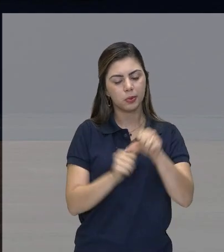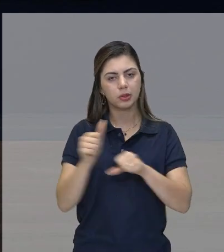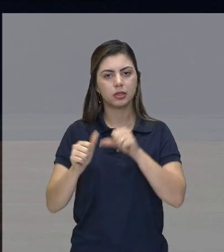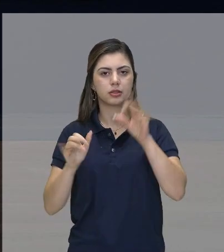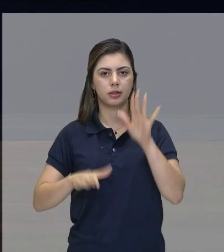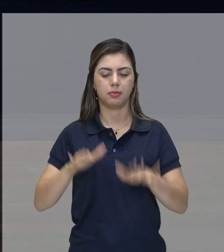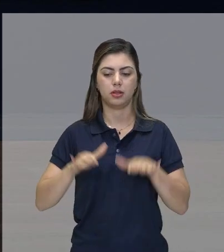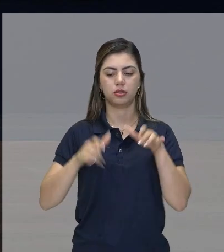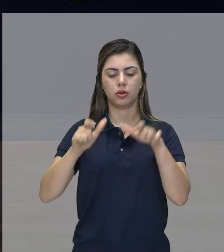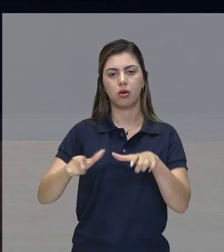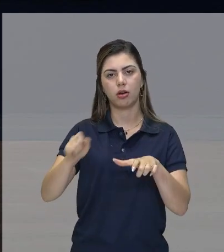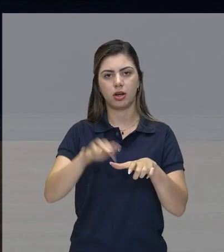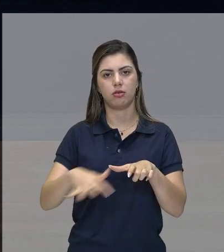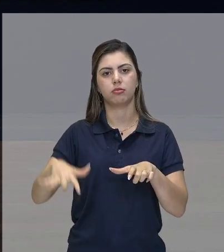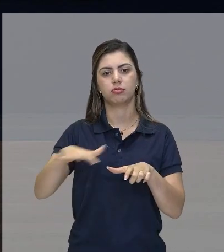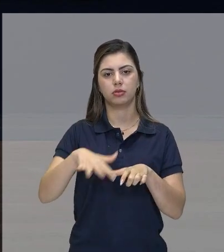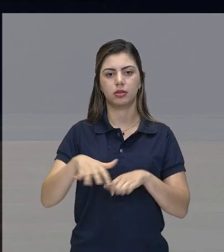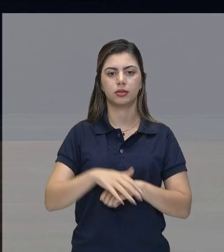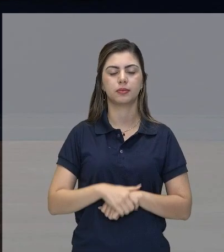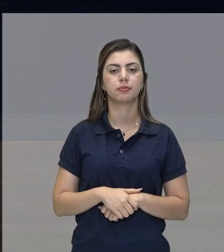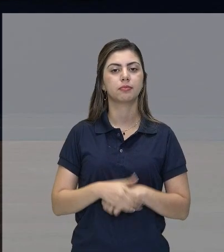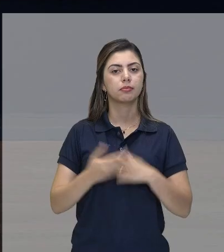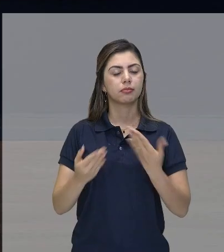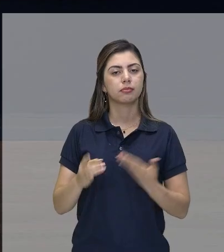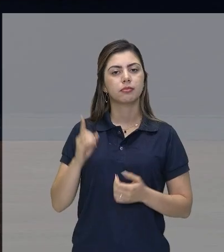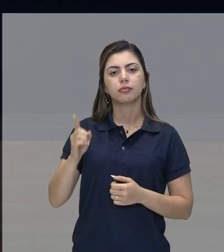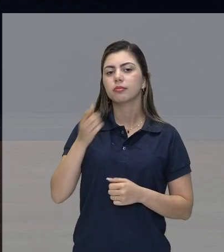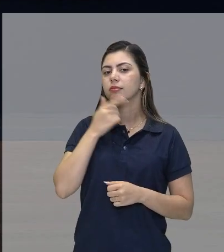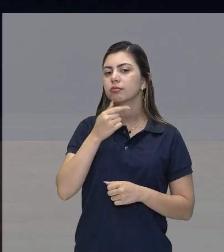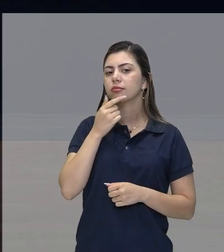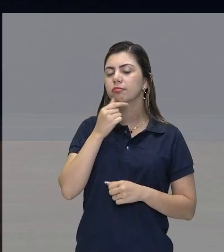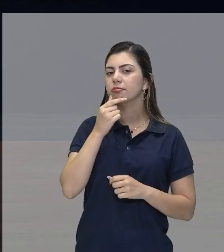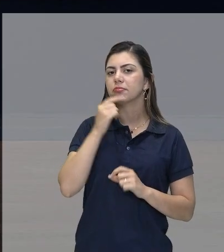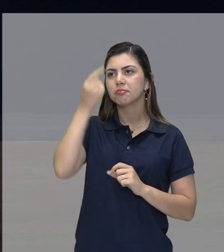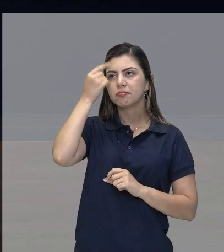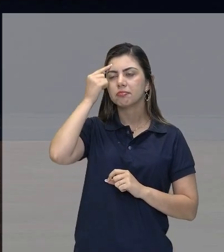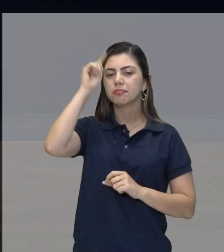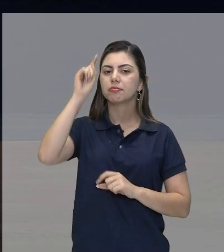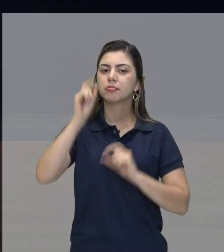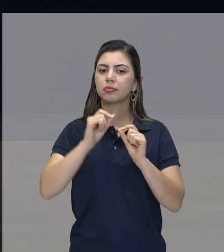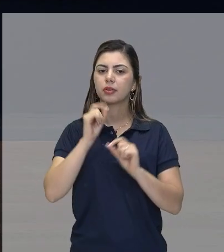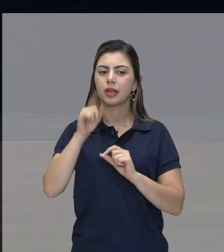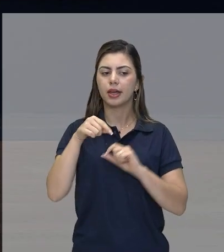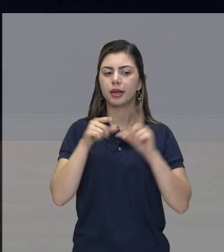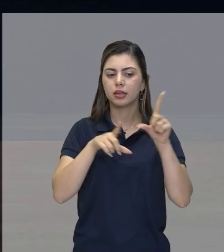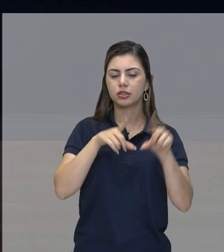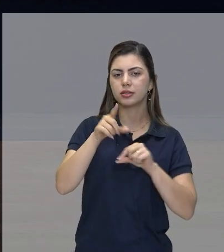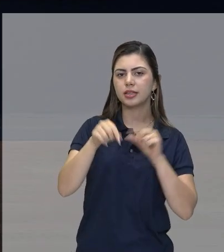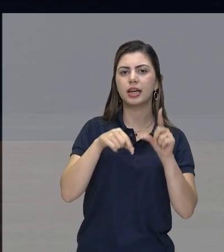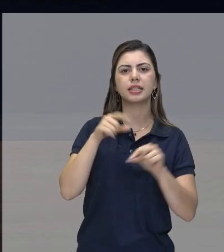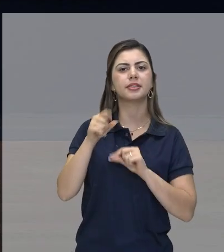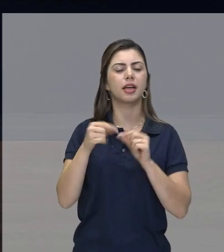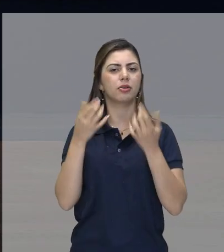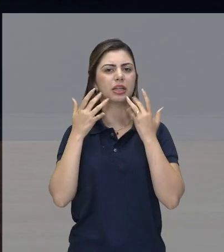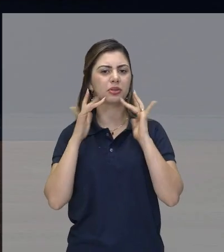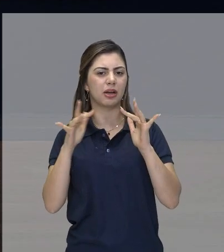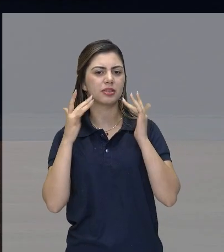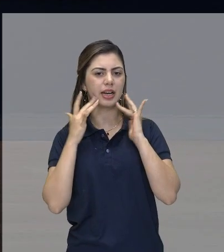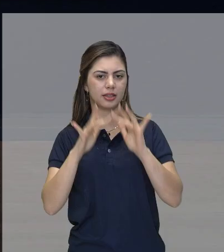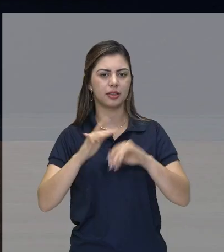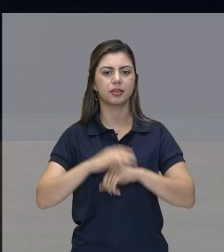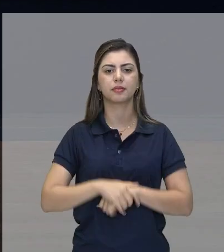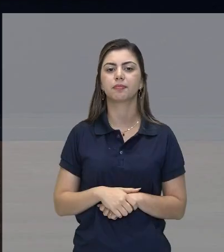estavam inseridas. Então ele começou a formular a ideia de seleção natural, né, onde o organismo